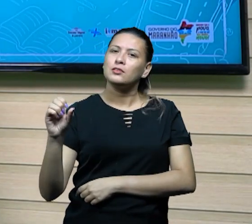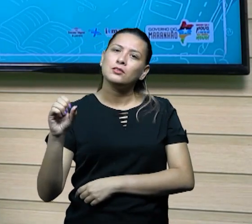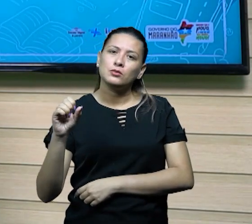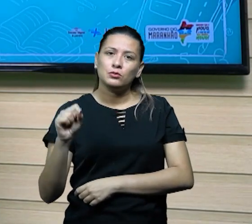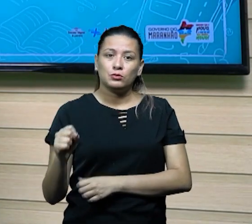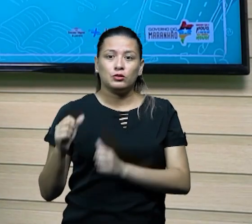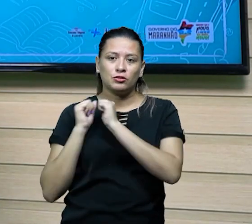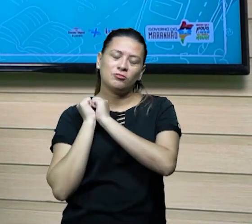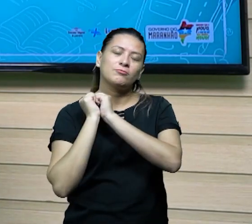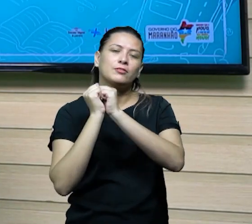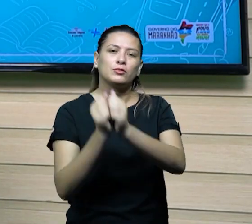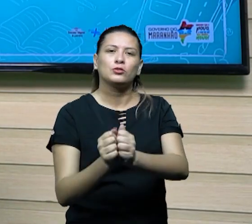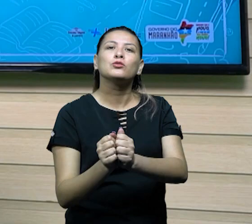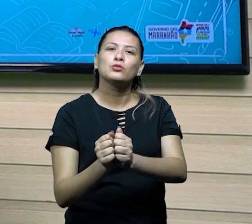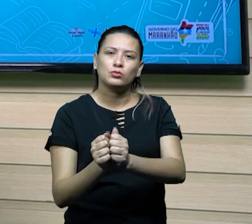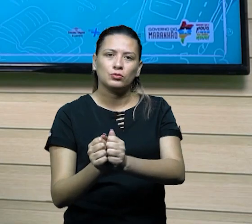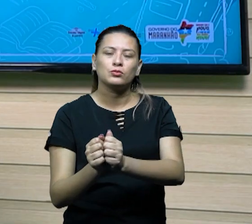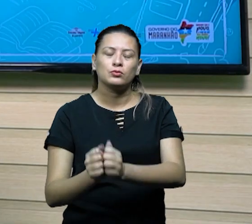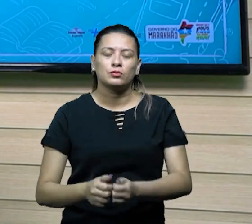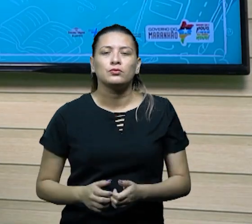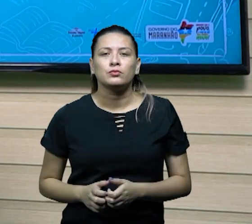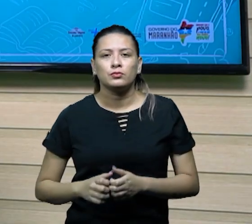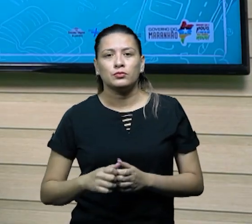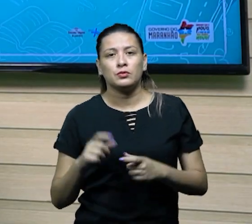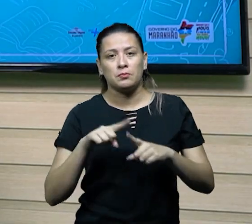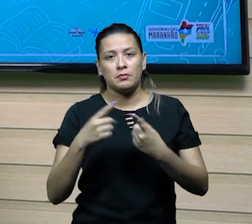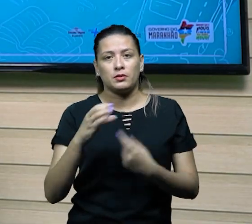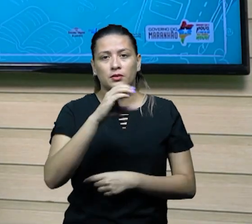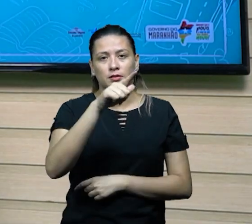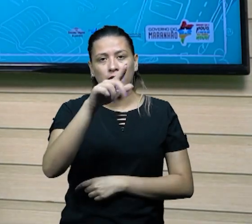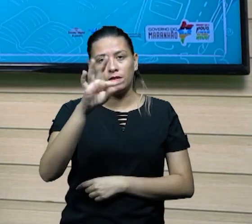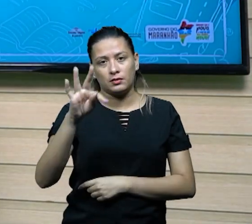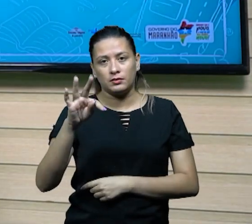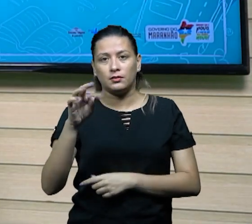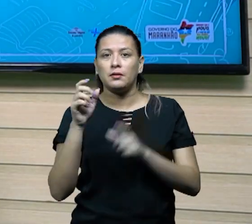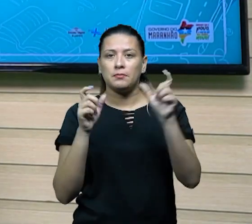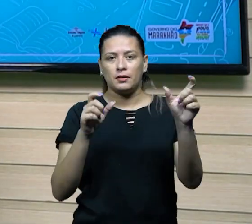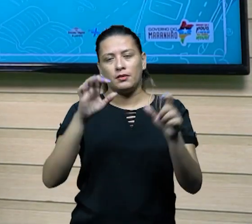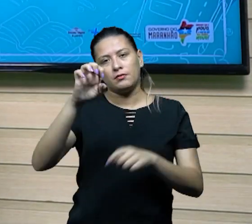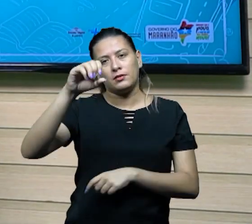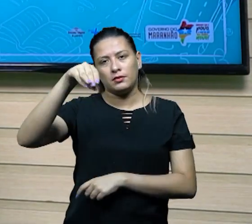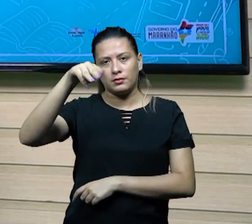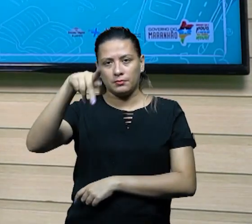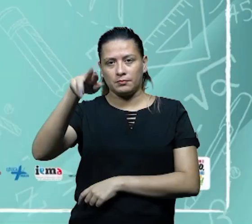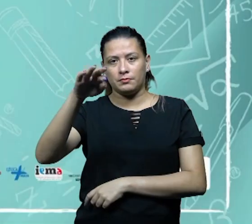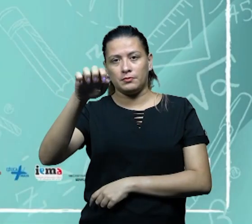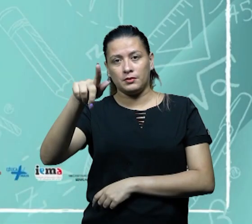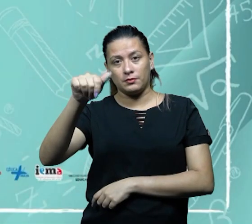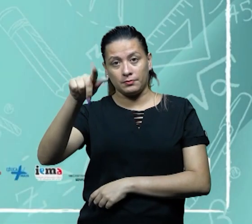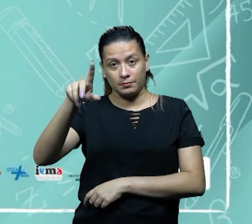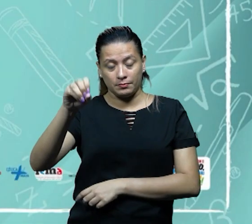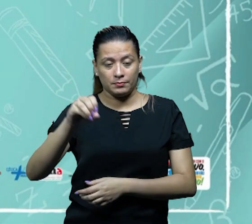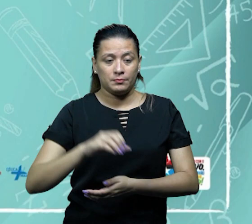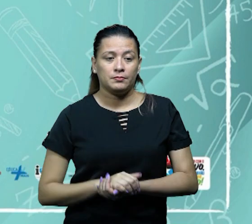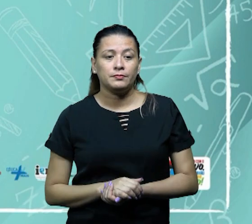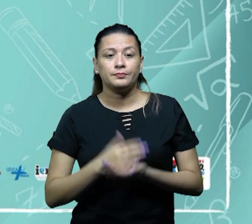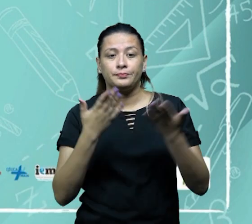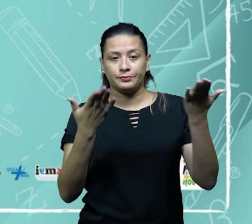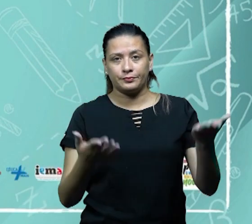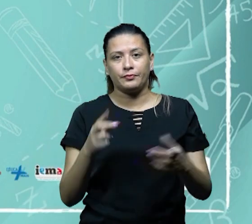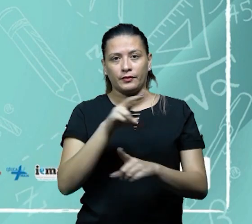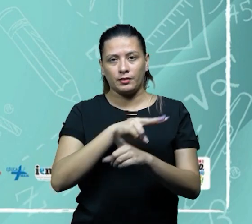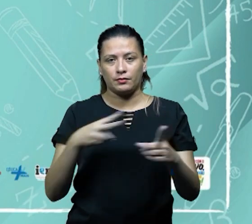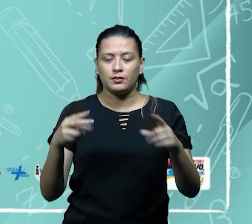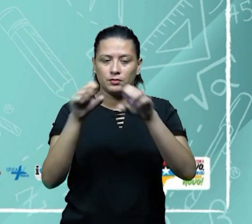usar o termo parceiro, não tem problema algum. Só lembrando que na lei, na CLT, está lá o termo empregado. E aí essa